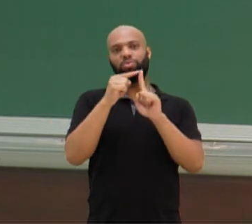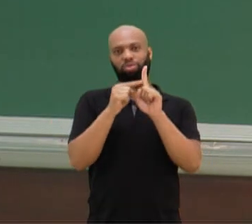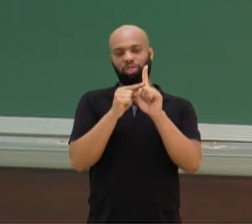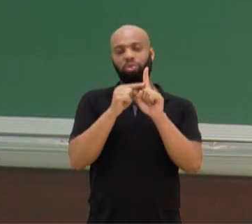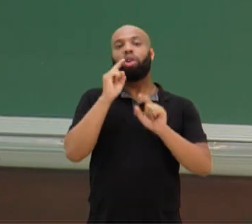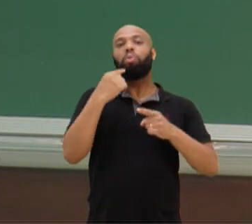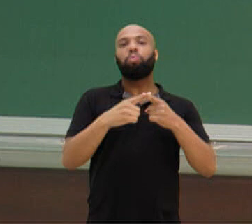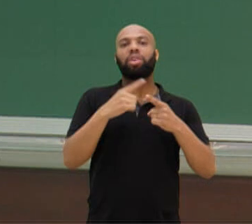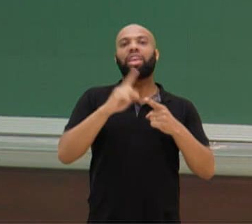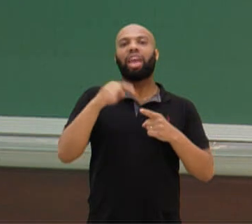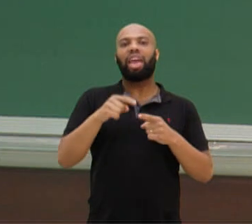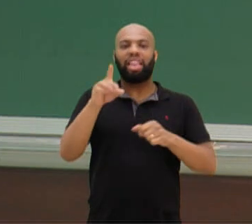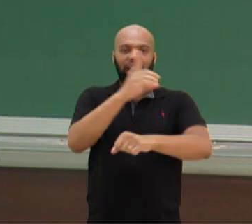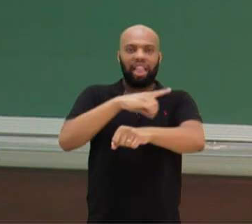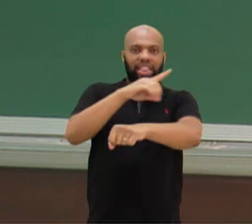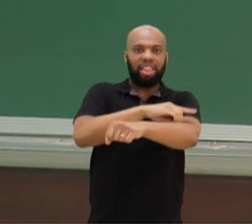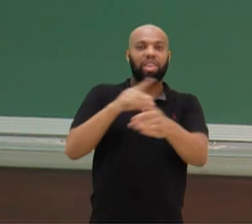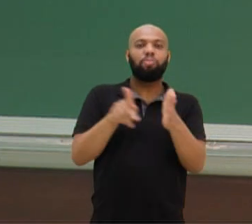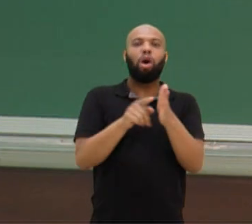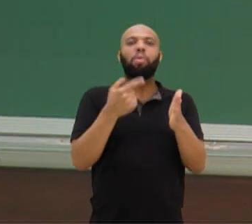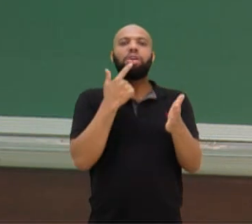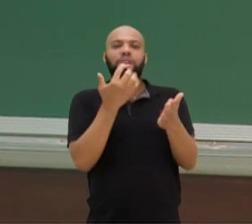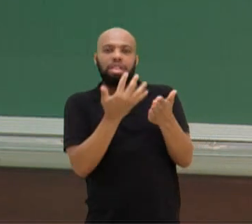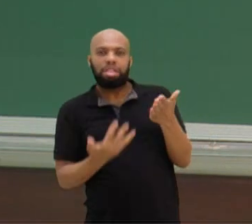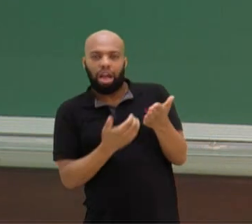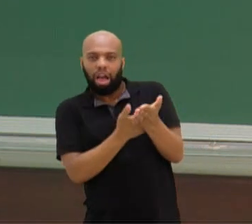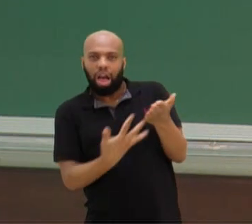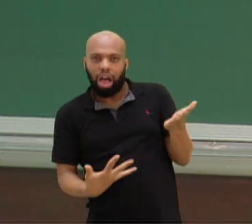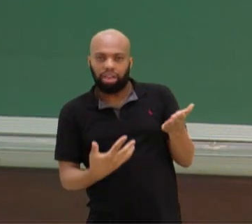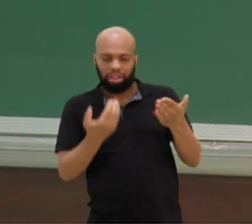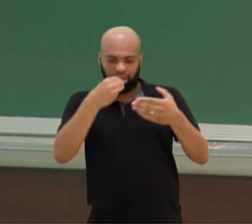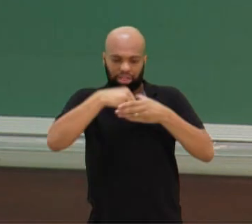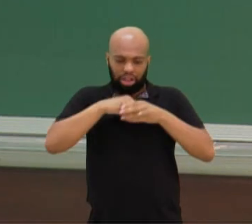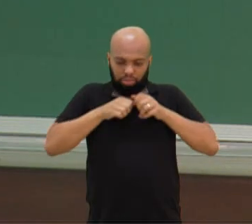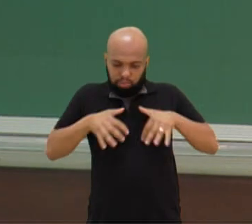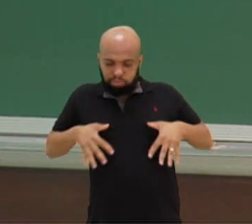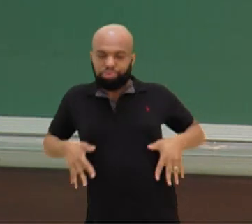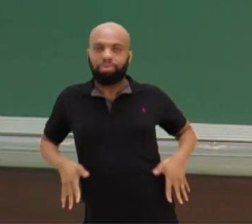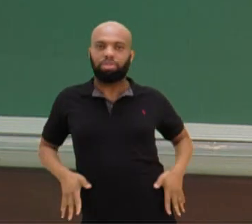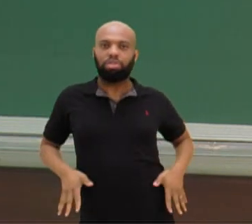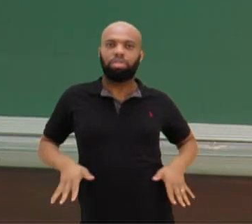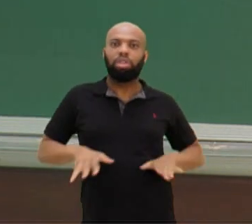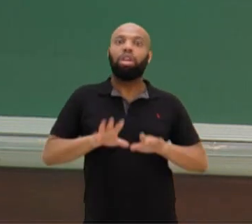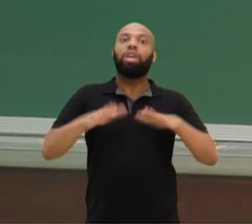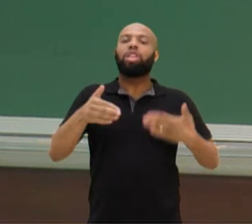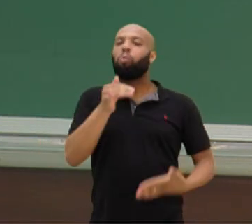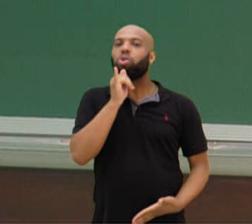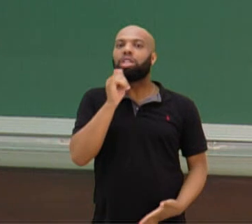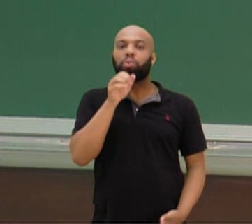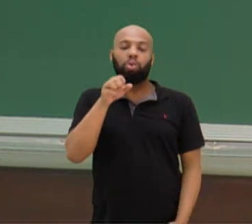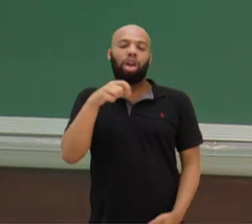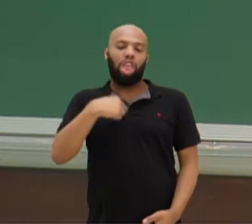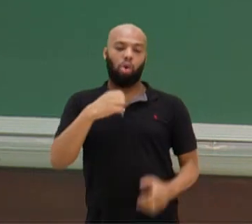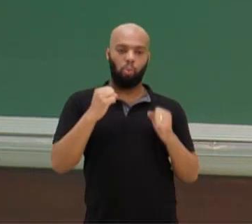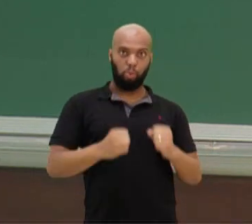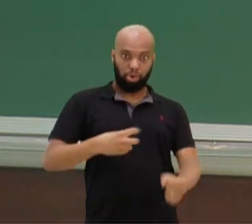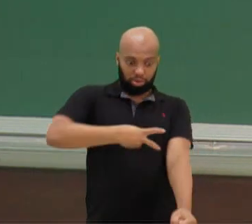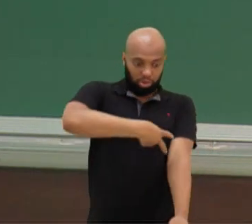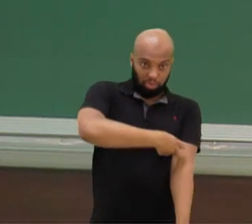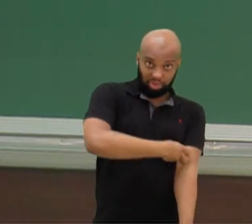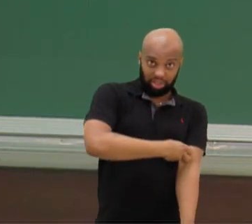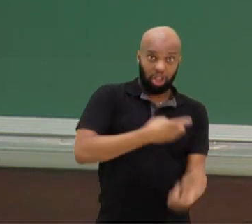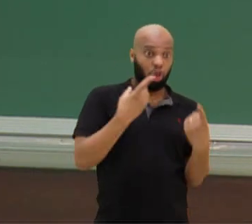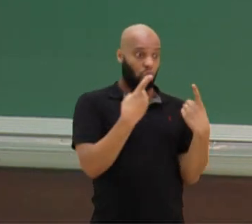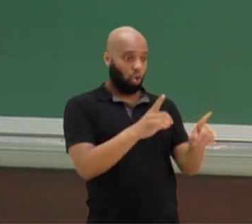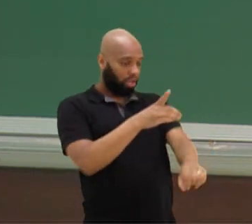é eficaz contra os 5 sorotipos. Então, a pessoa toma a vacina e mesmo assim ela ainda pode pegar a dengue. Então, não compensa para ela.